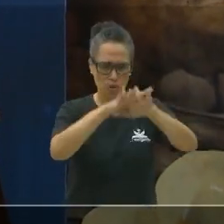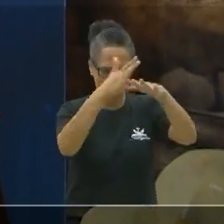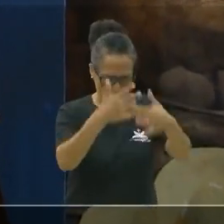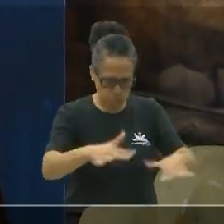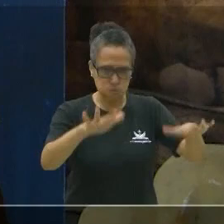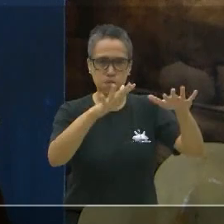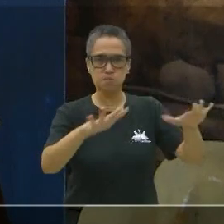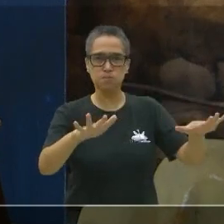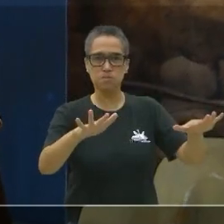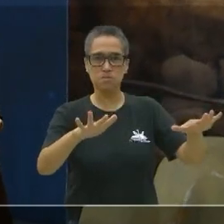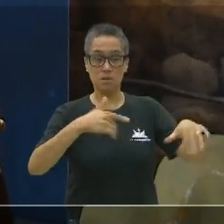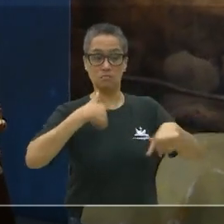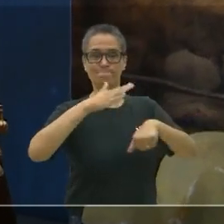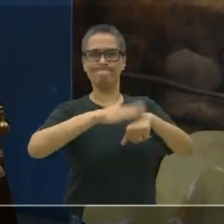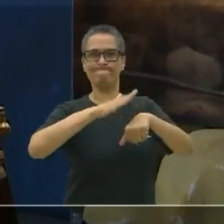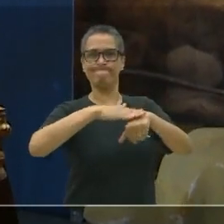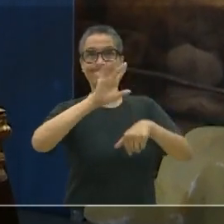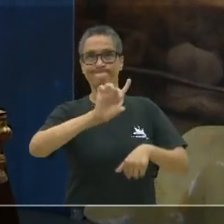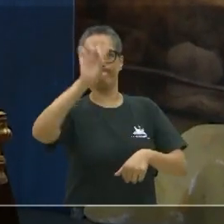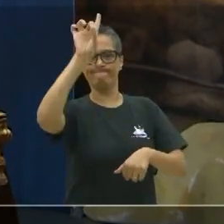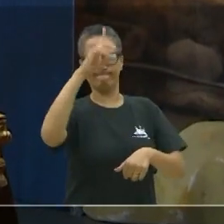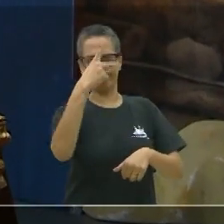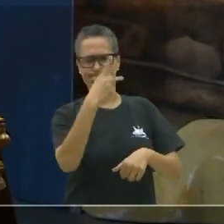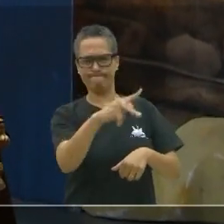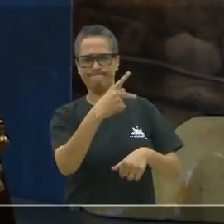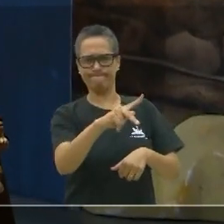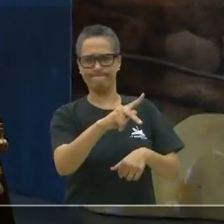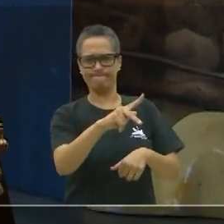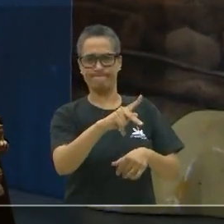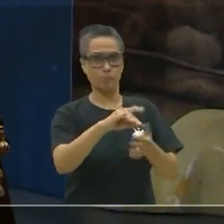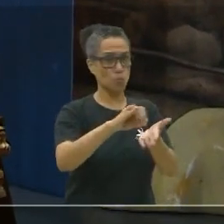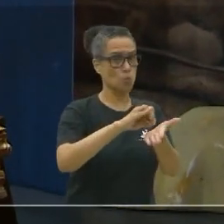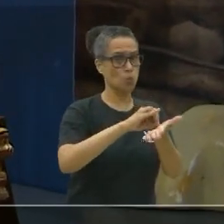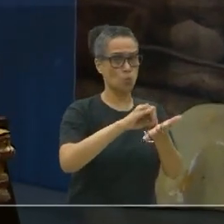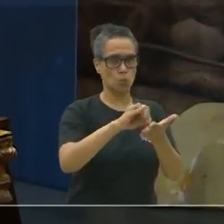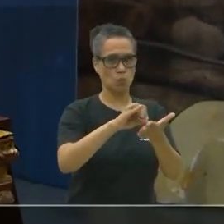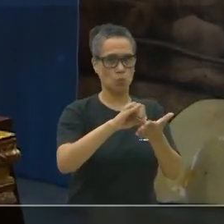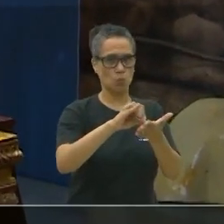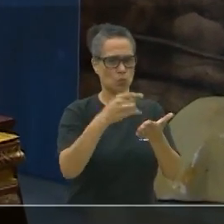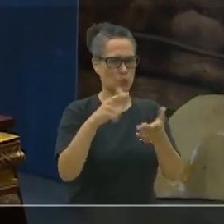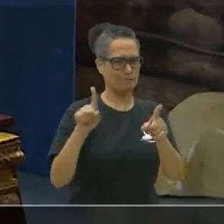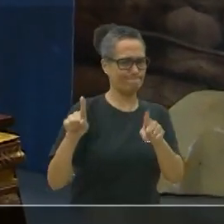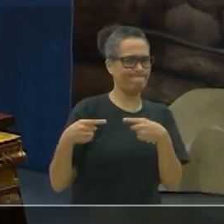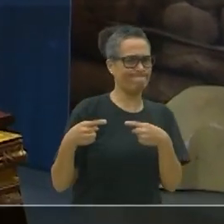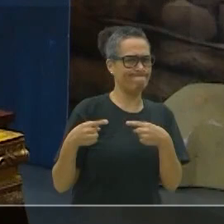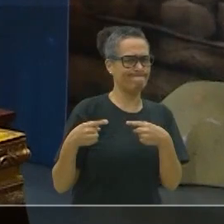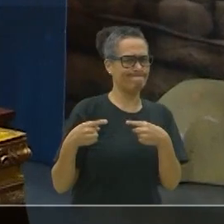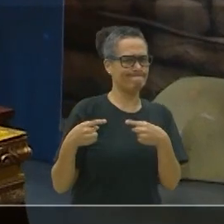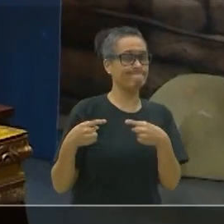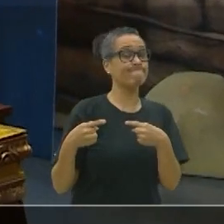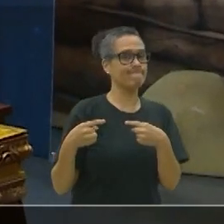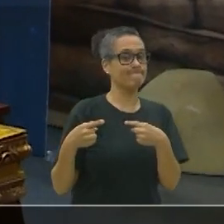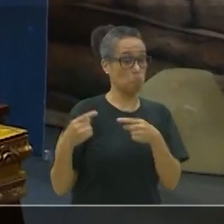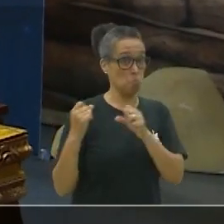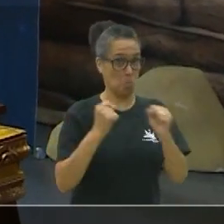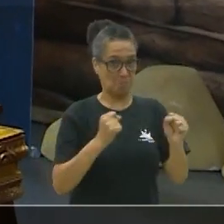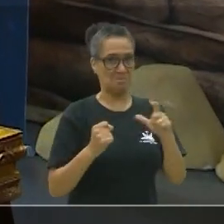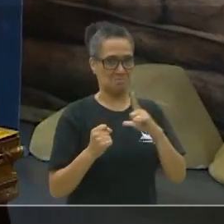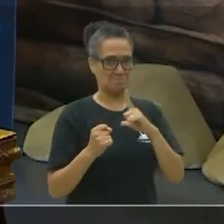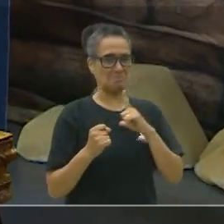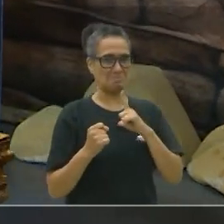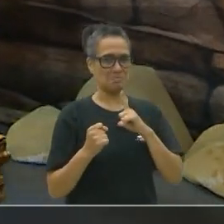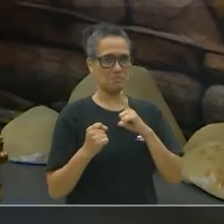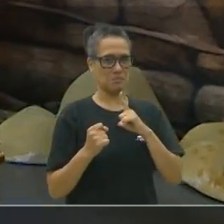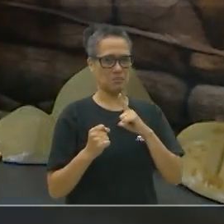Eu sou o teu Deus. O inimigo, o adversário, ele tem poder